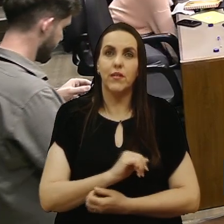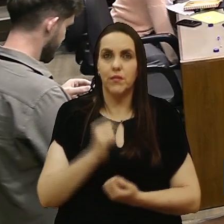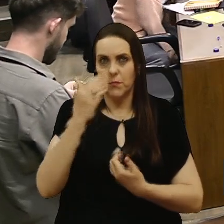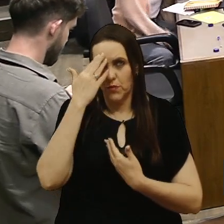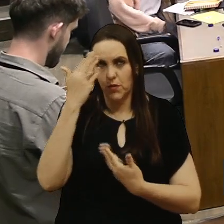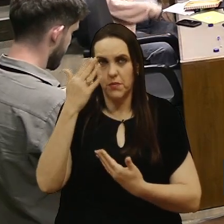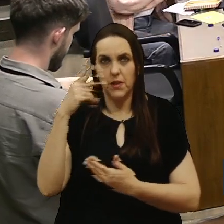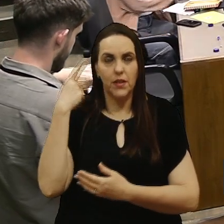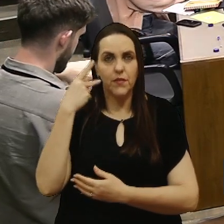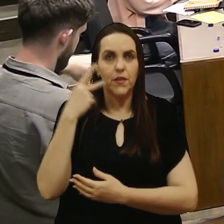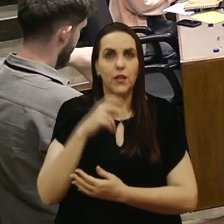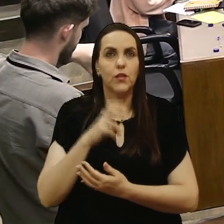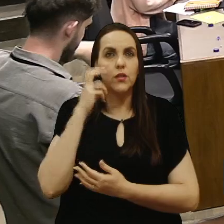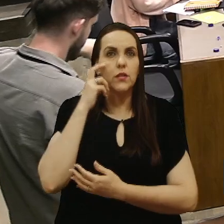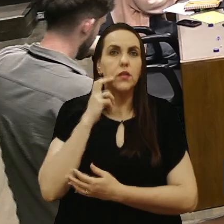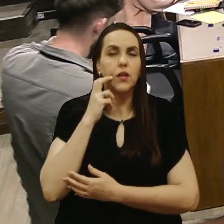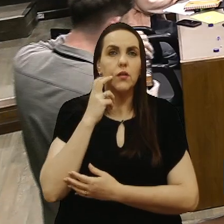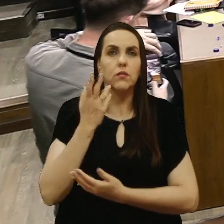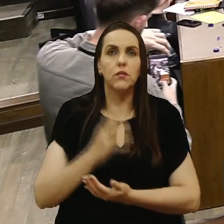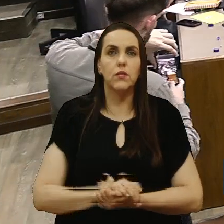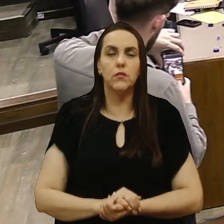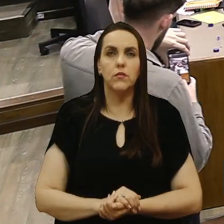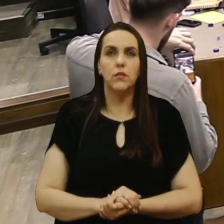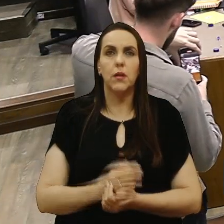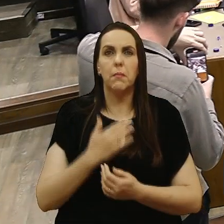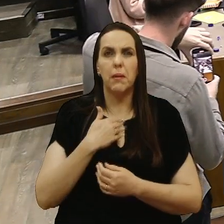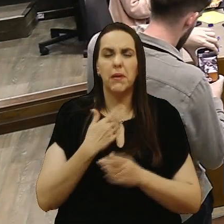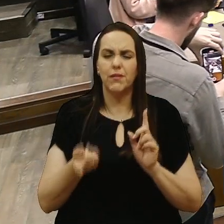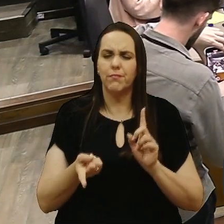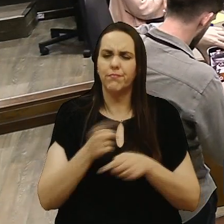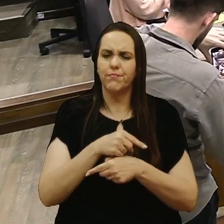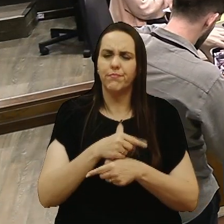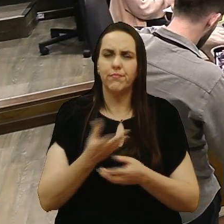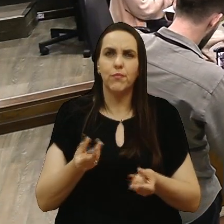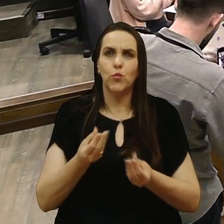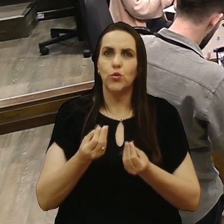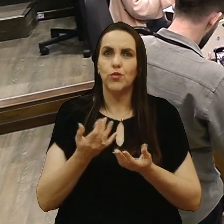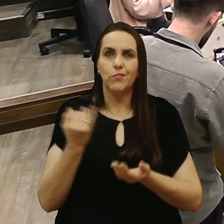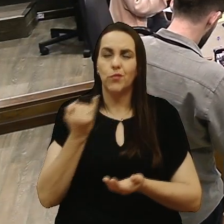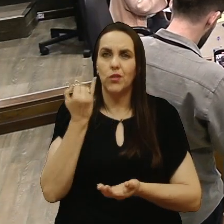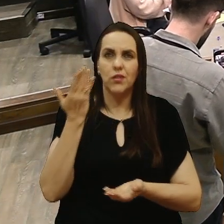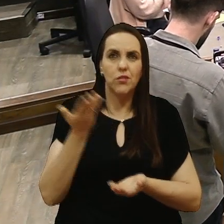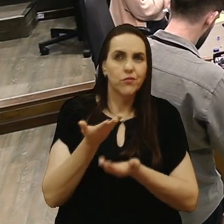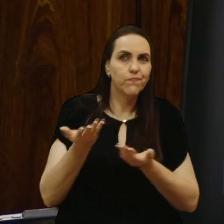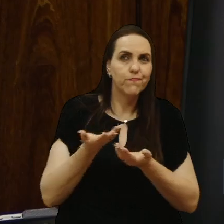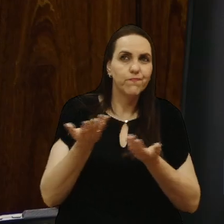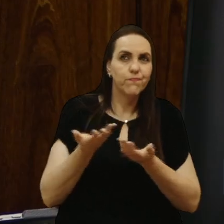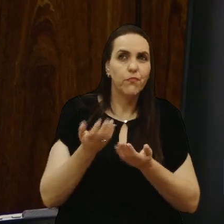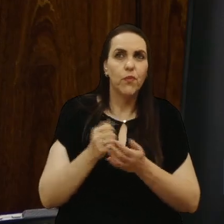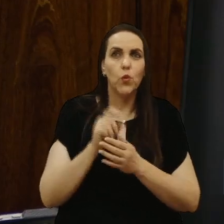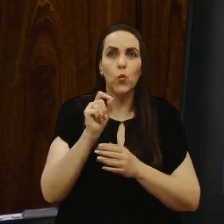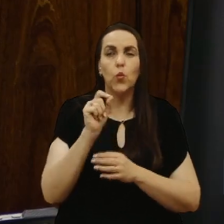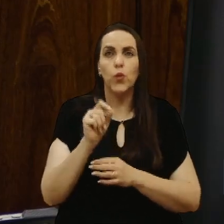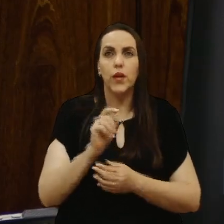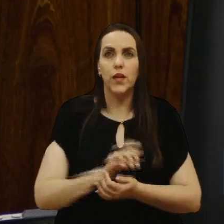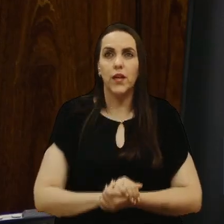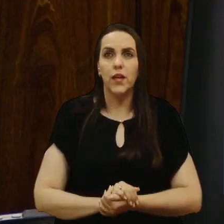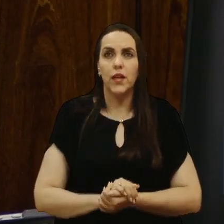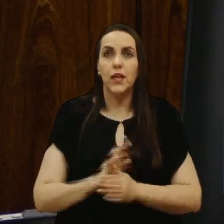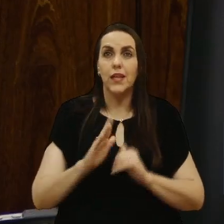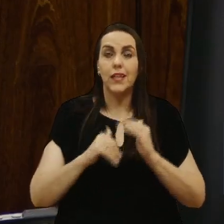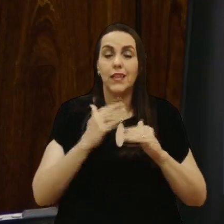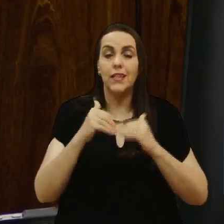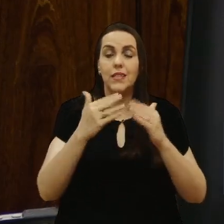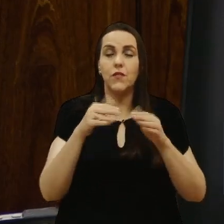obrigado, vereador. É só que, para mim, existe uma contradição muito grande numa coisa que foi colocada da questão do desenvolvimento